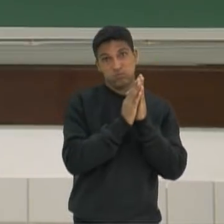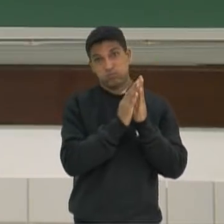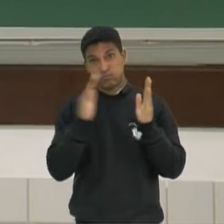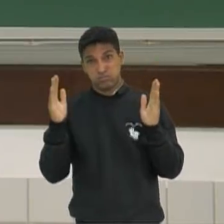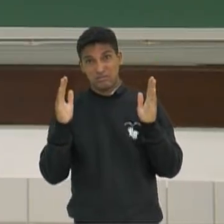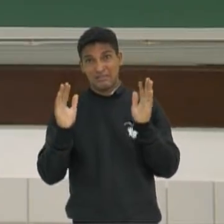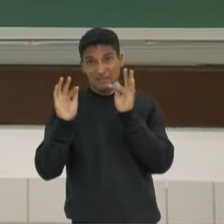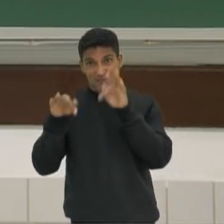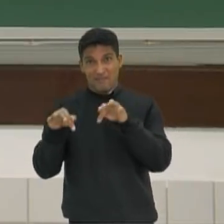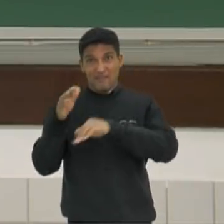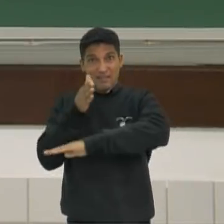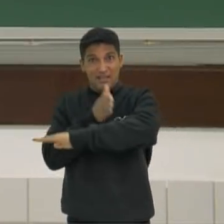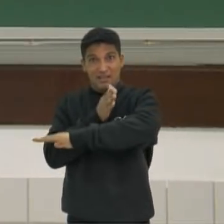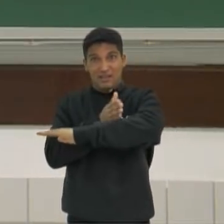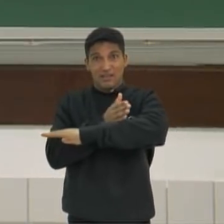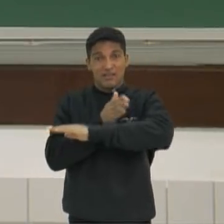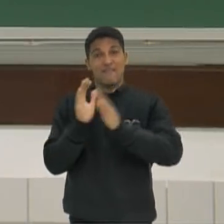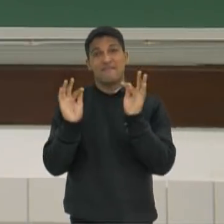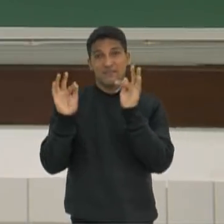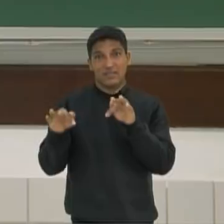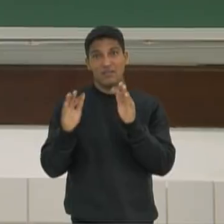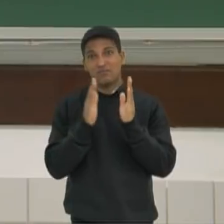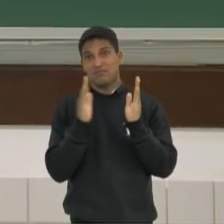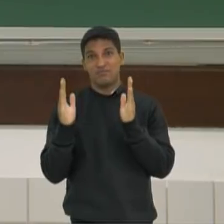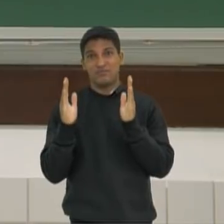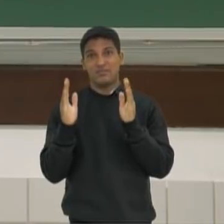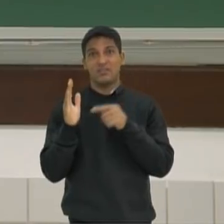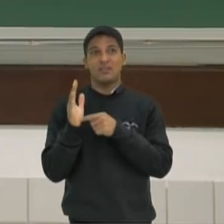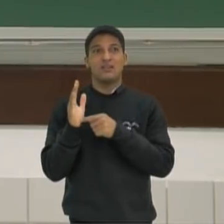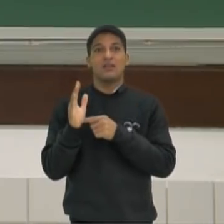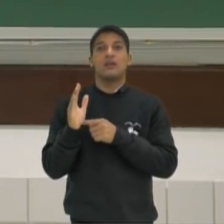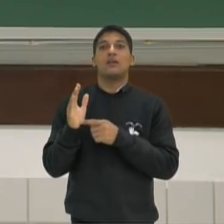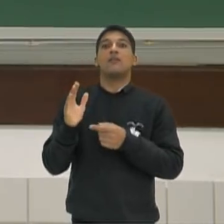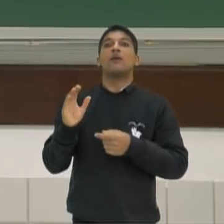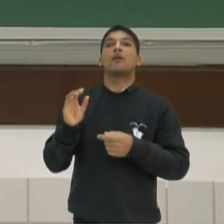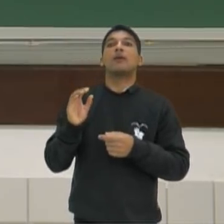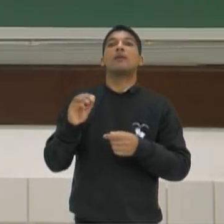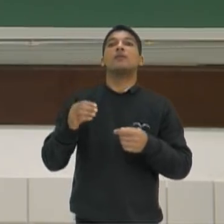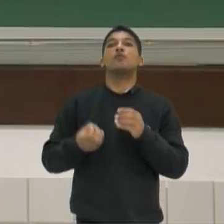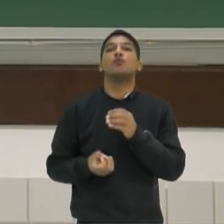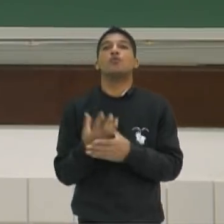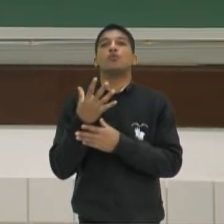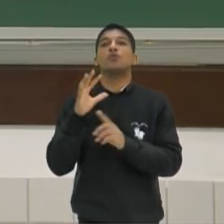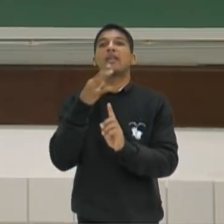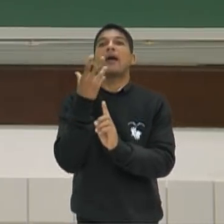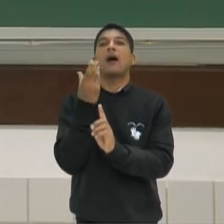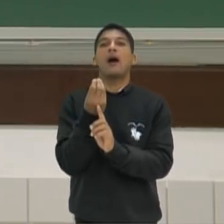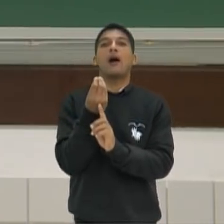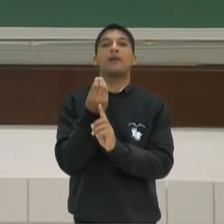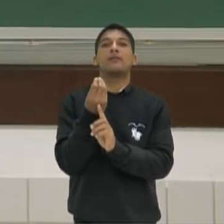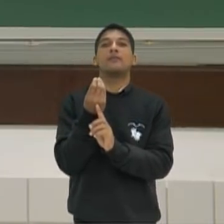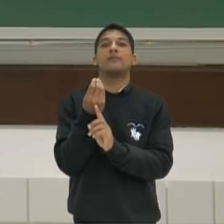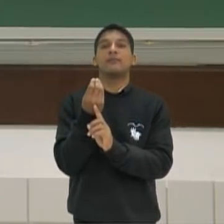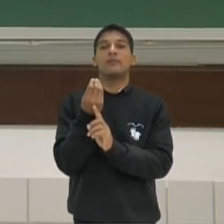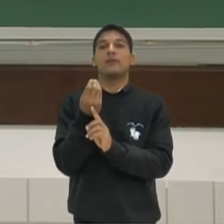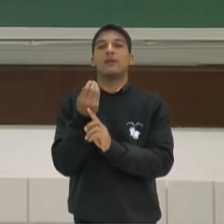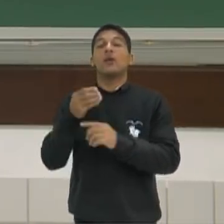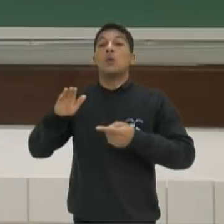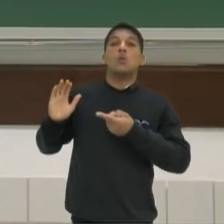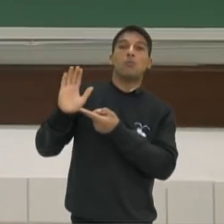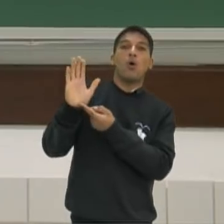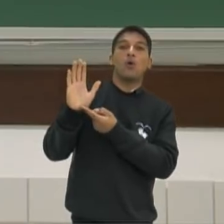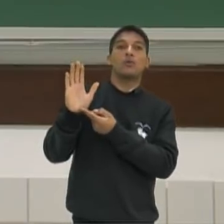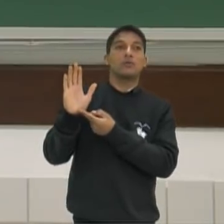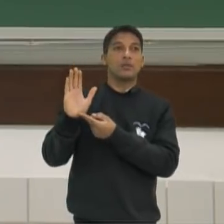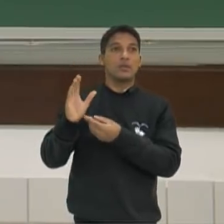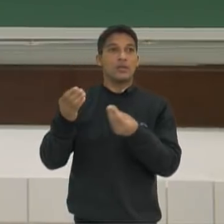maneira bastante interessante, Então eles vão expor a morte como um meio de unir a todos num mesmo lugar.